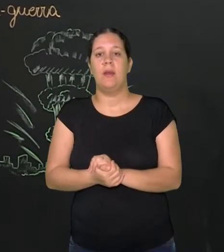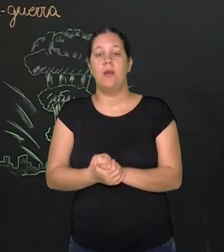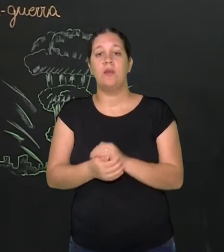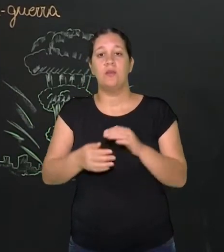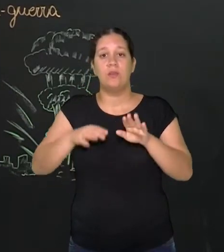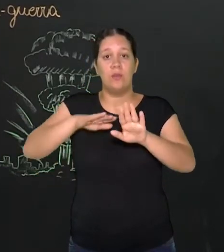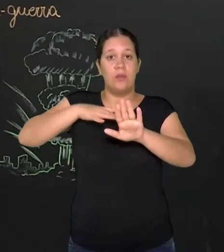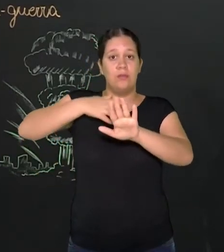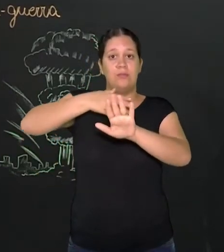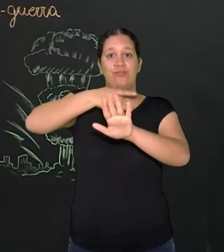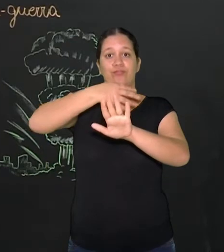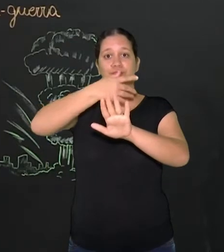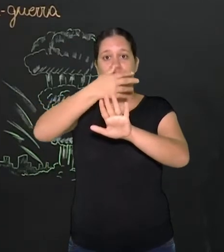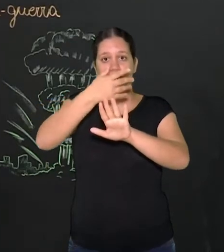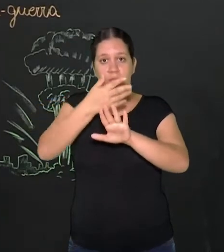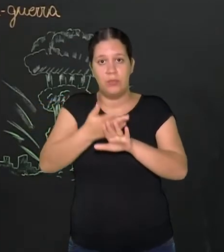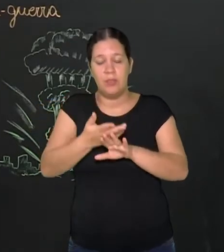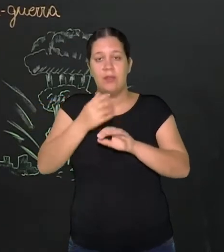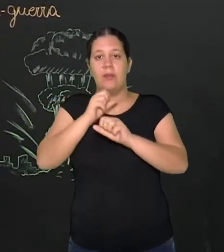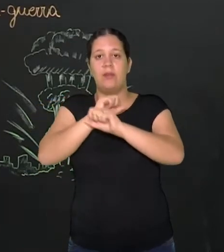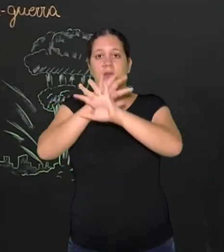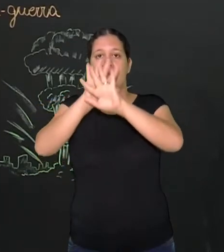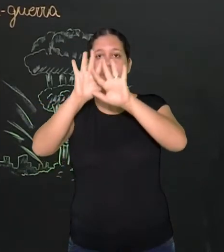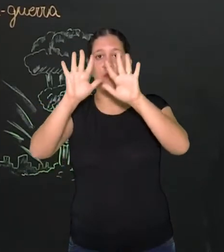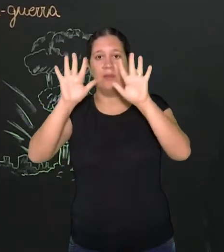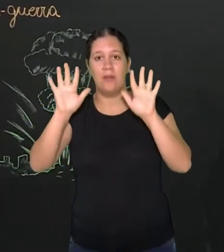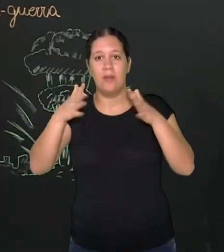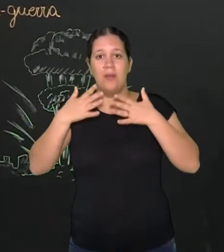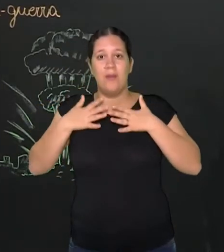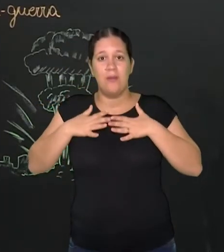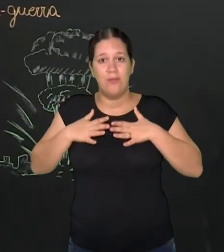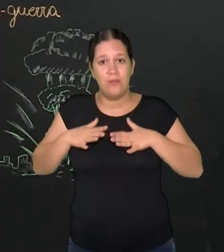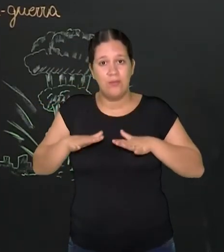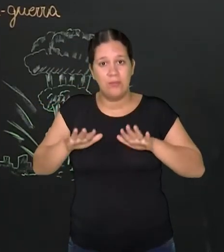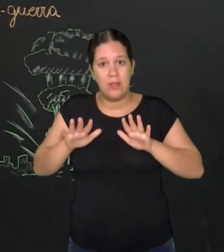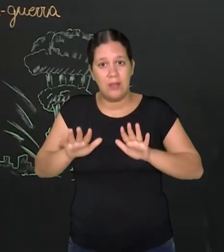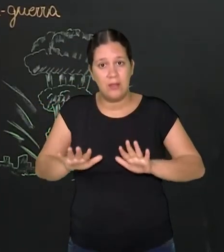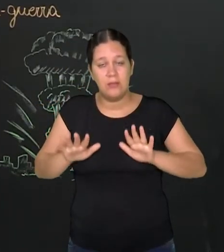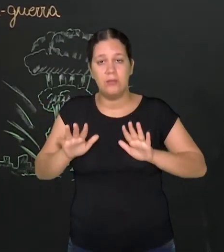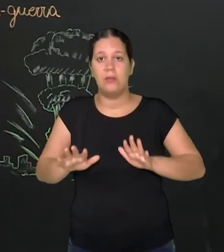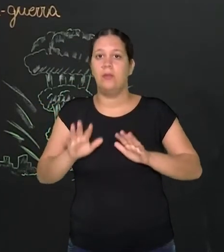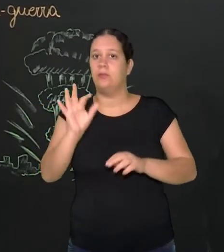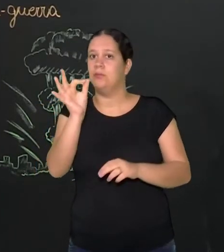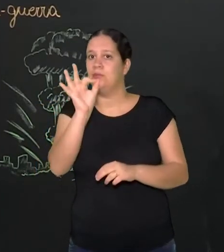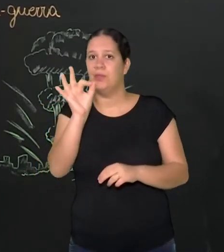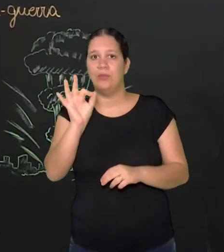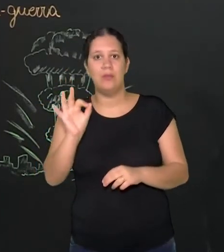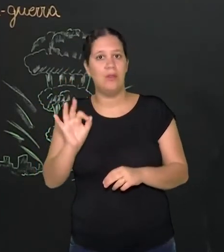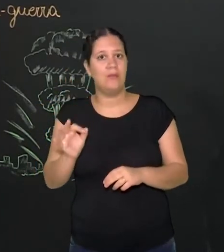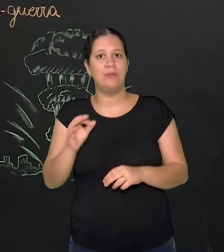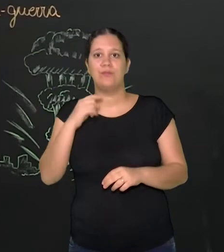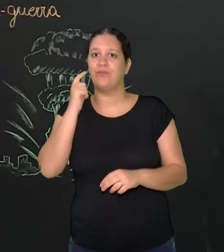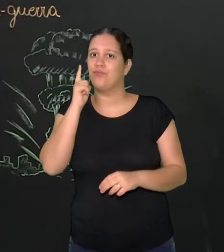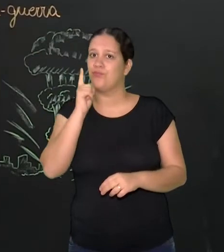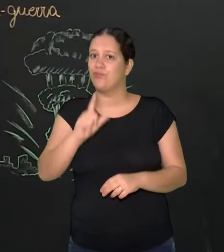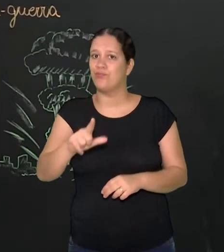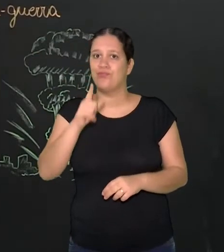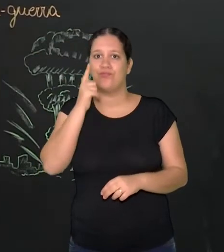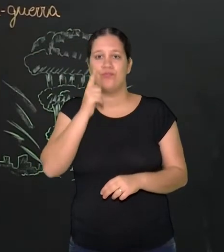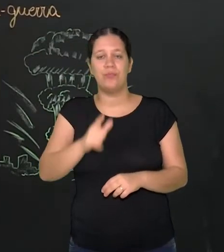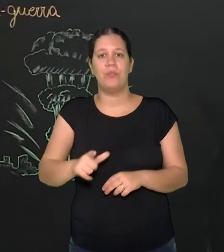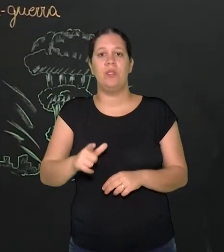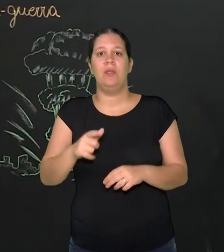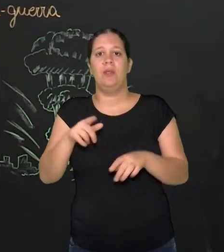A essa altura, já estava claro que essa política do apaziguamento não estava funcionando muito. Isso ocasionou,